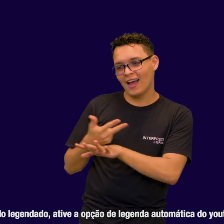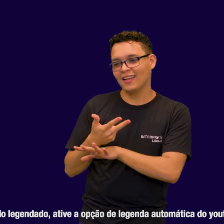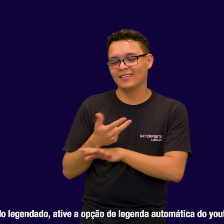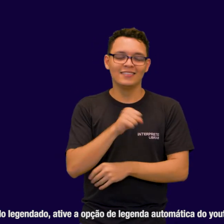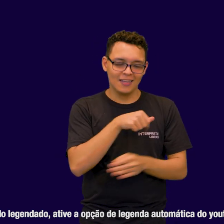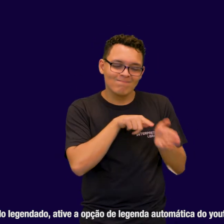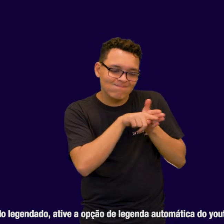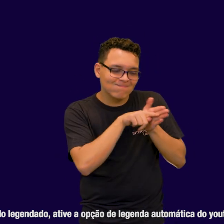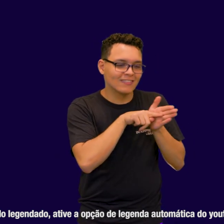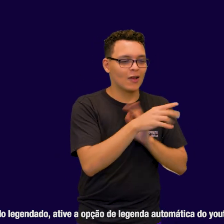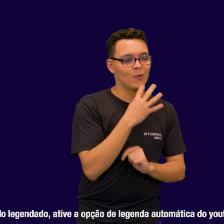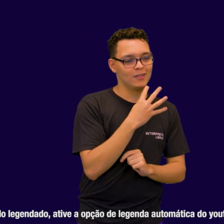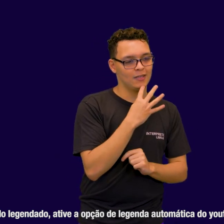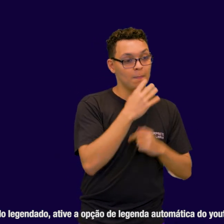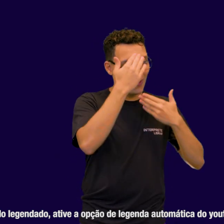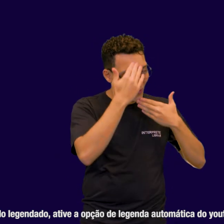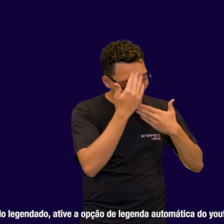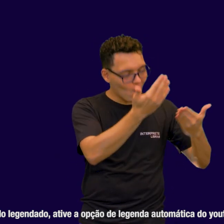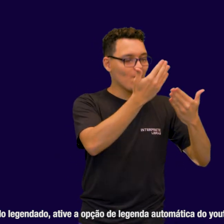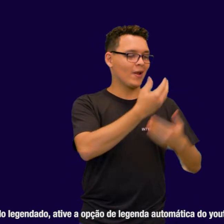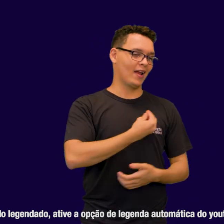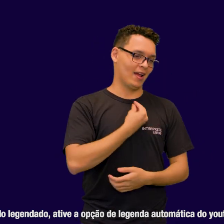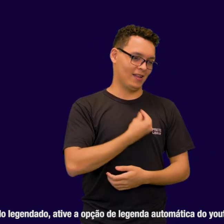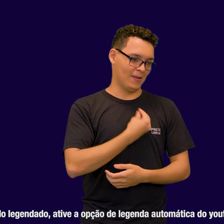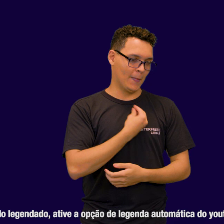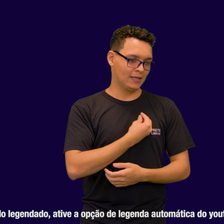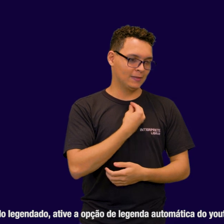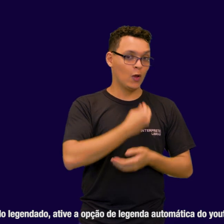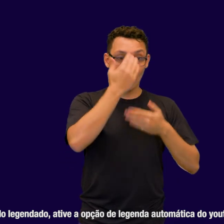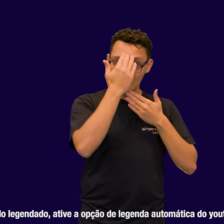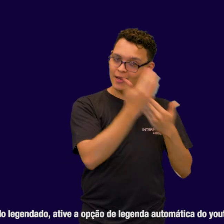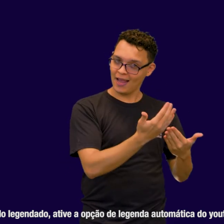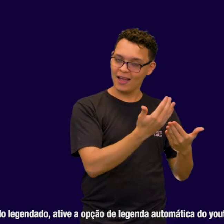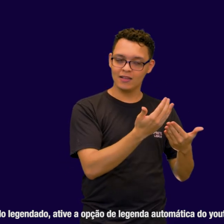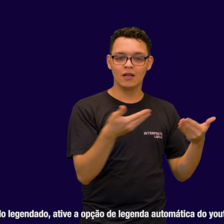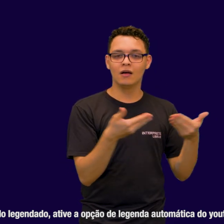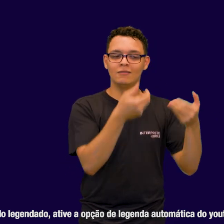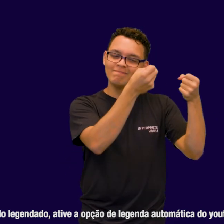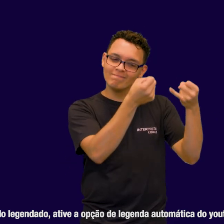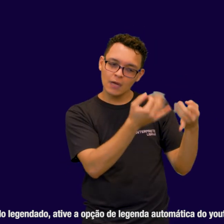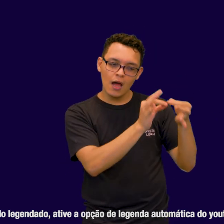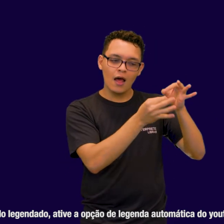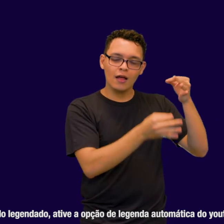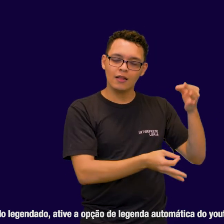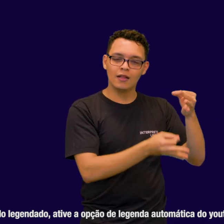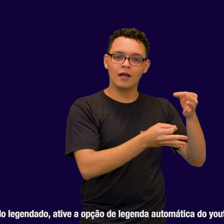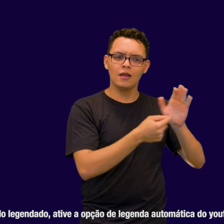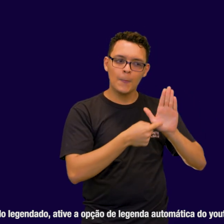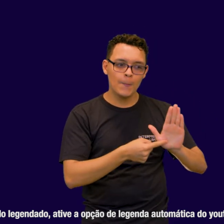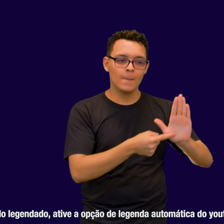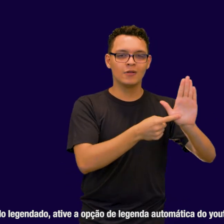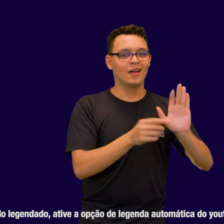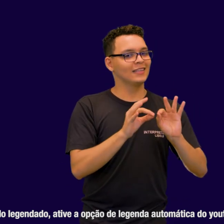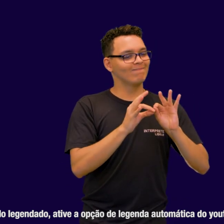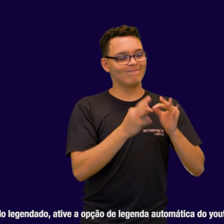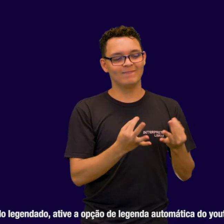uma pesquisadinha aqui. Fabiana, obrigada pela participação, viu? Obrigada por trazer esse esclarecimento e realmente mostrar que não